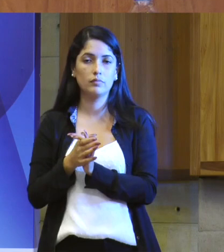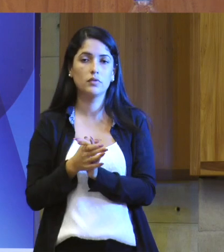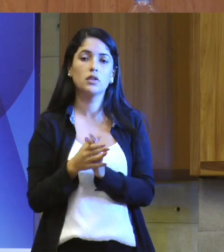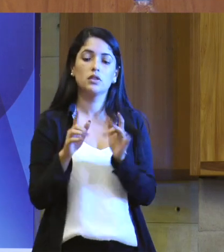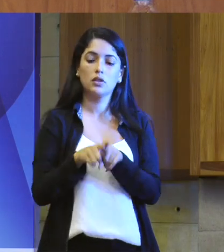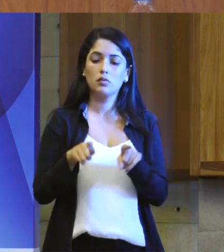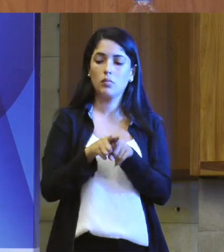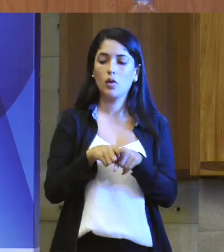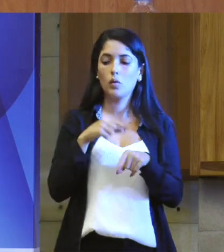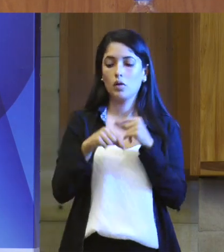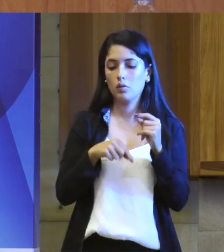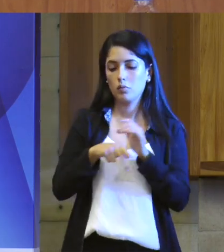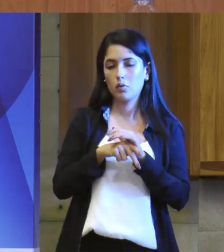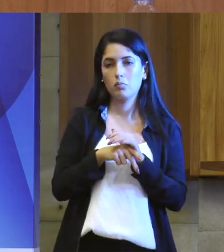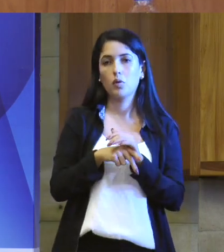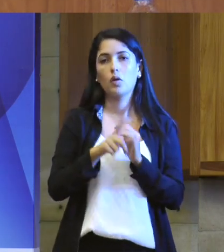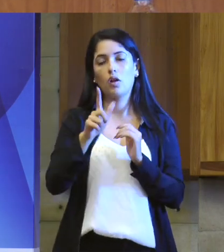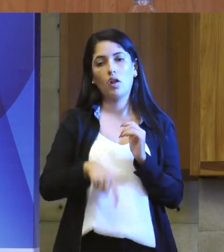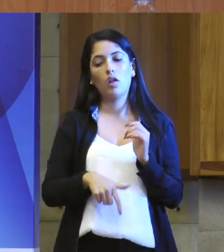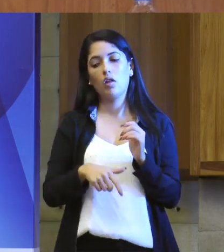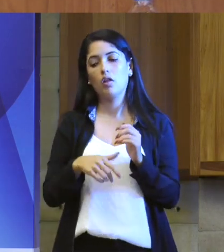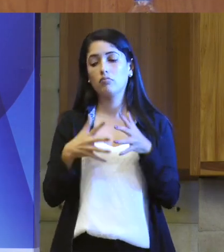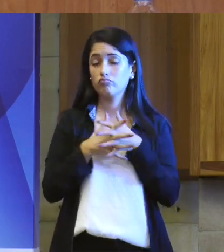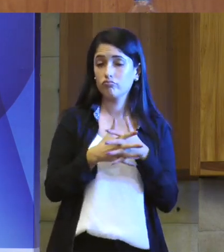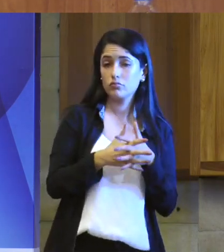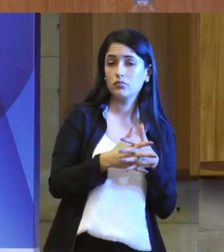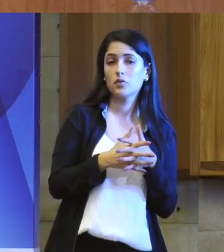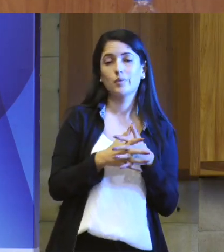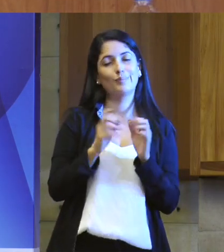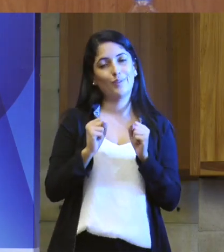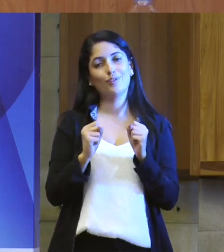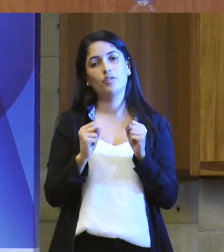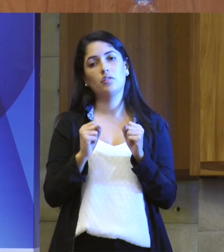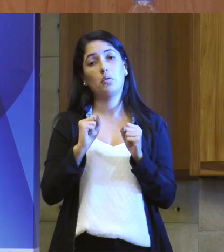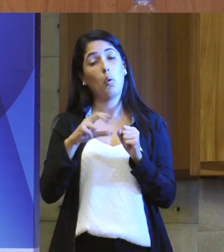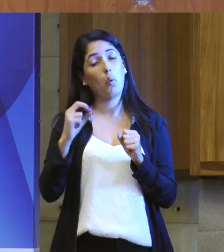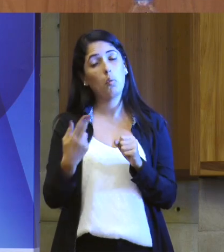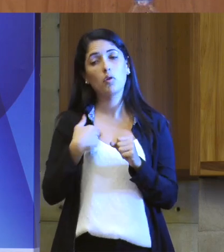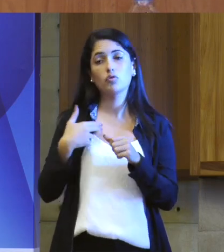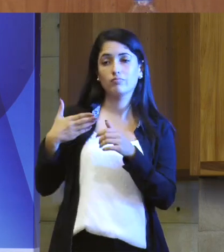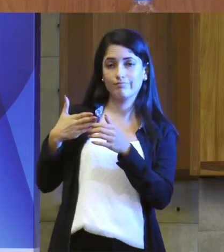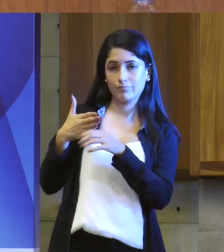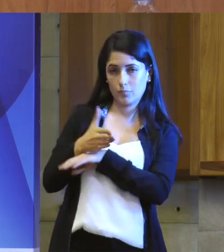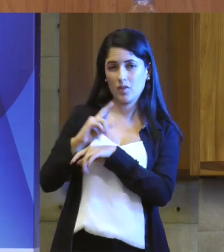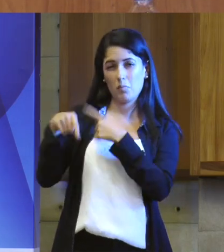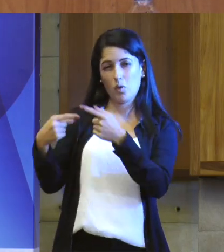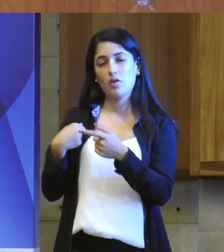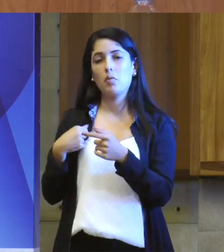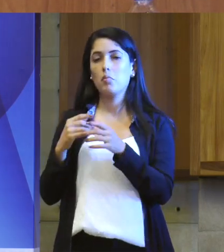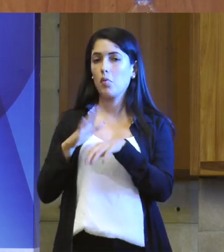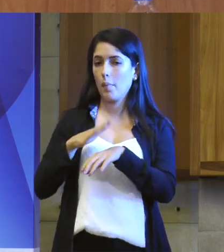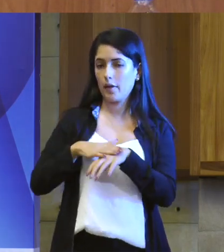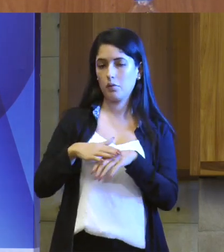para os parlamentos nacionais então isso pode ser um elemento adicional complicador se estendido é na imprensa passando nisso depois vocês quiserem na parte